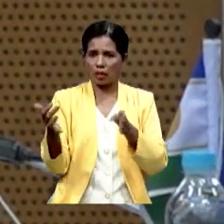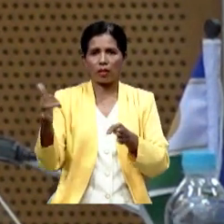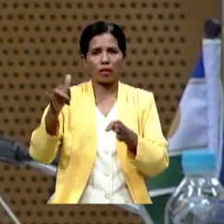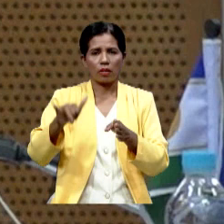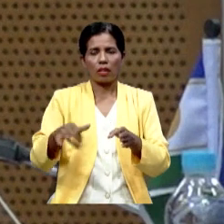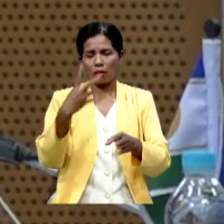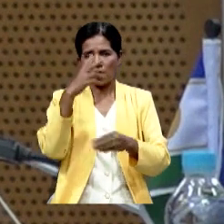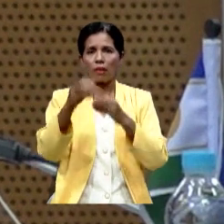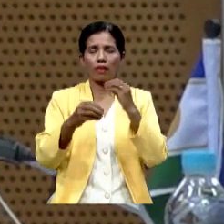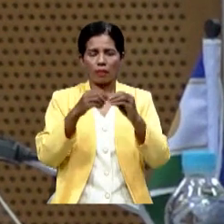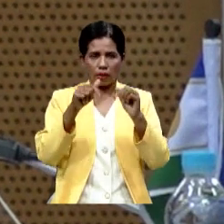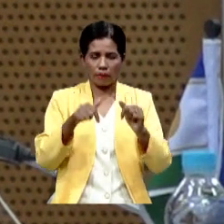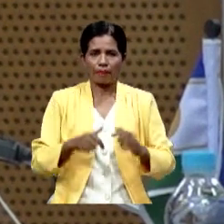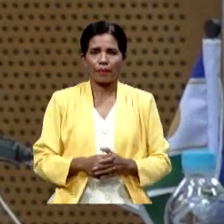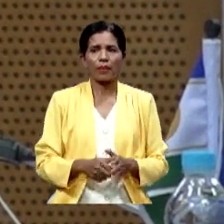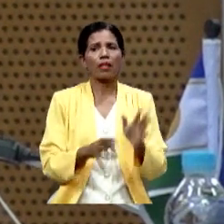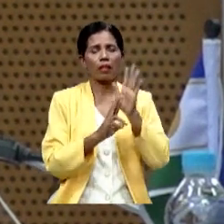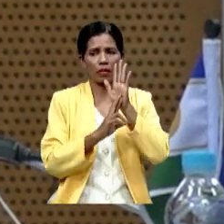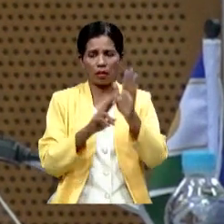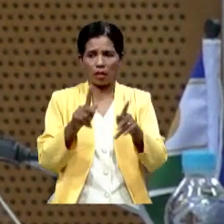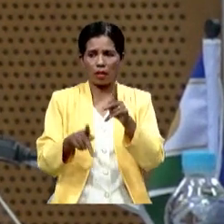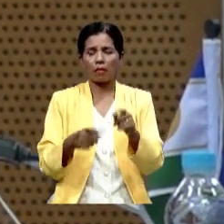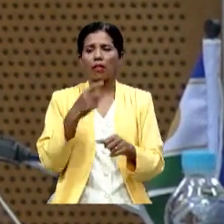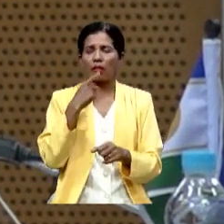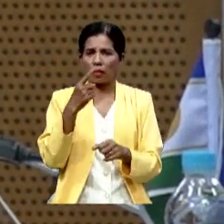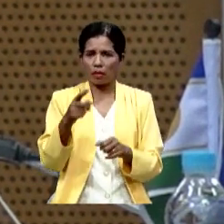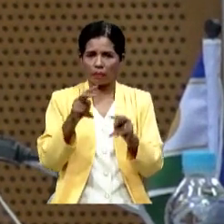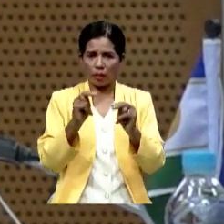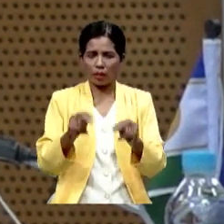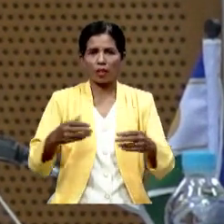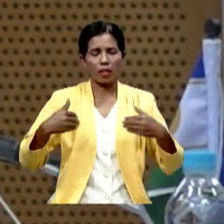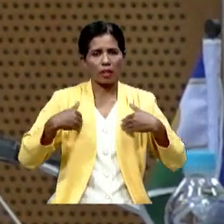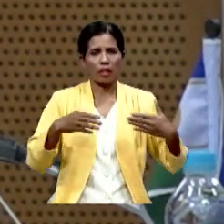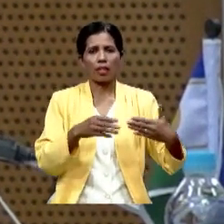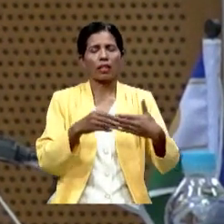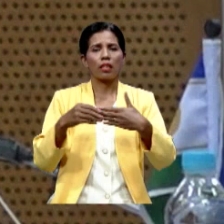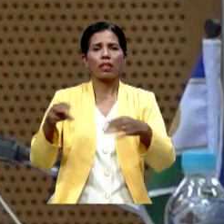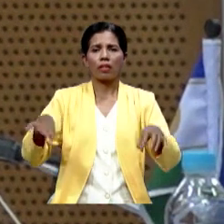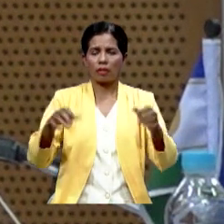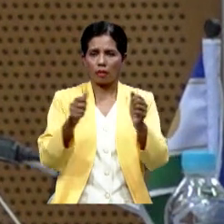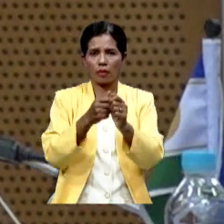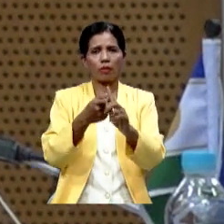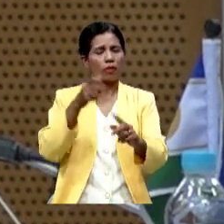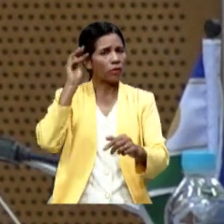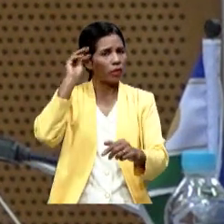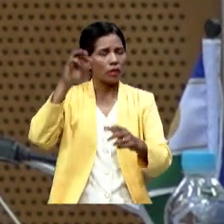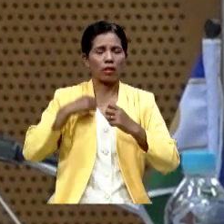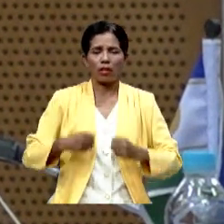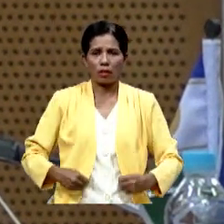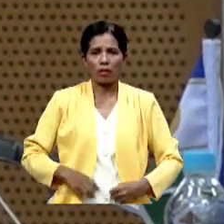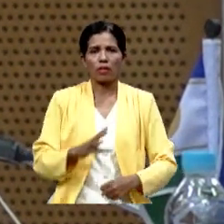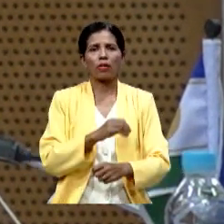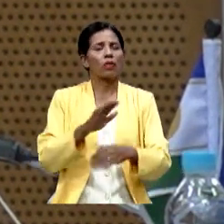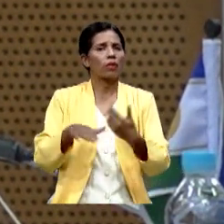trata assunto. Representante do povo Nehateten precisa ir ali na coordenação no Ministério da Saúde, no parte